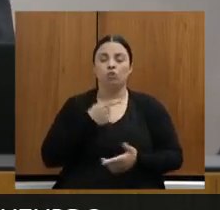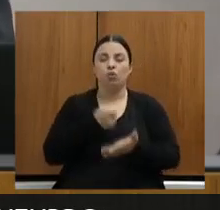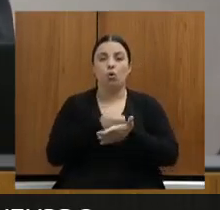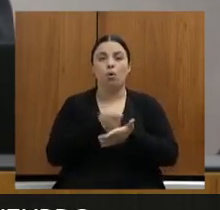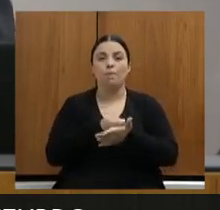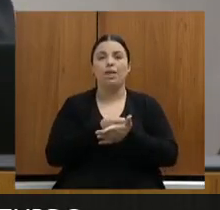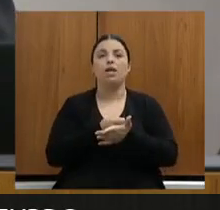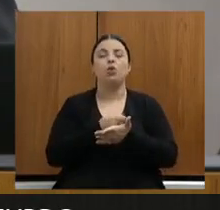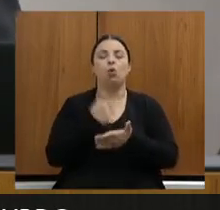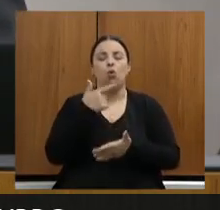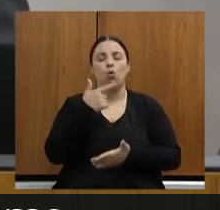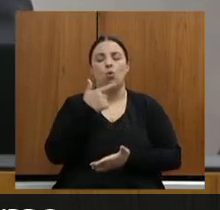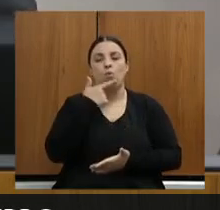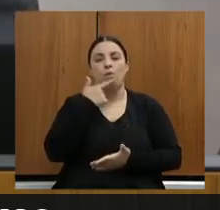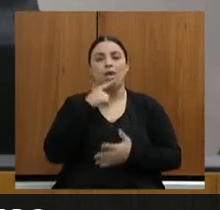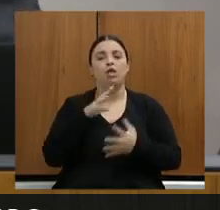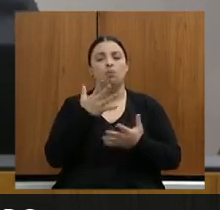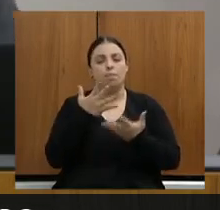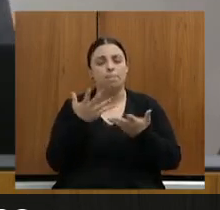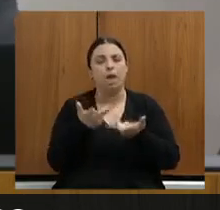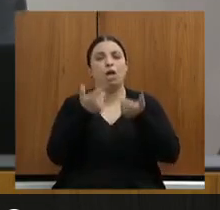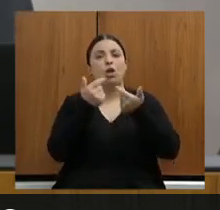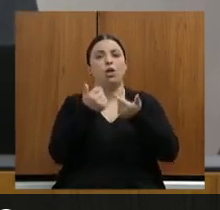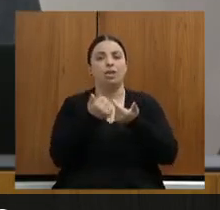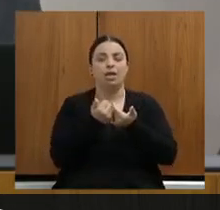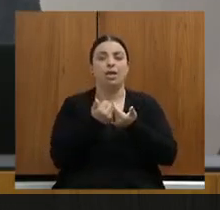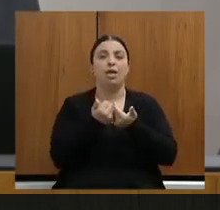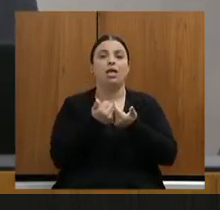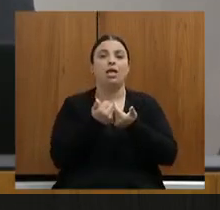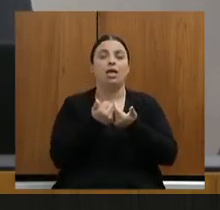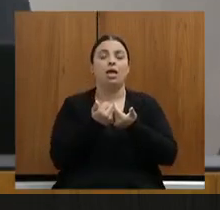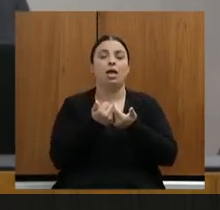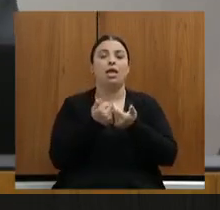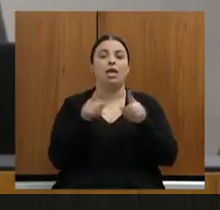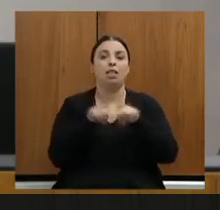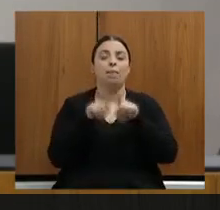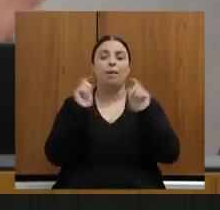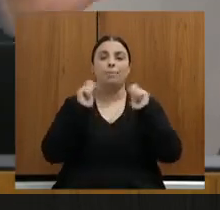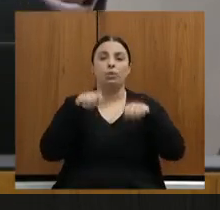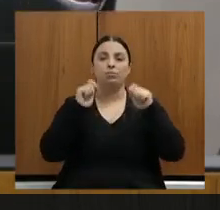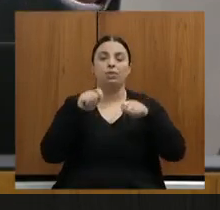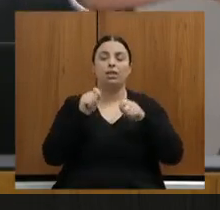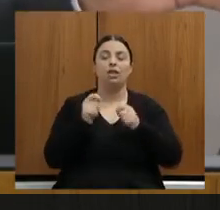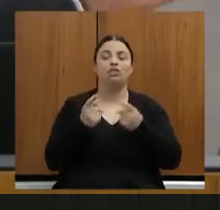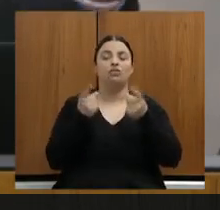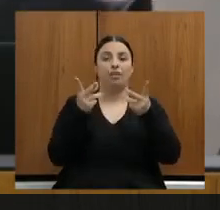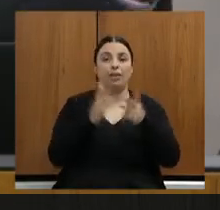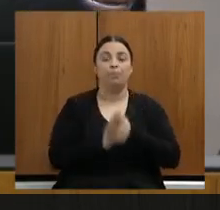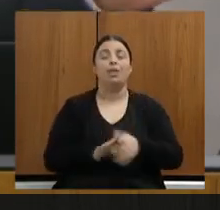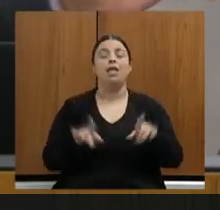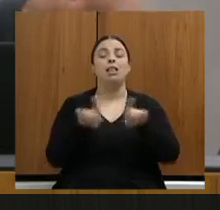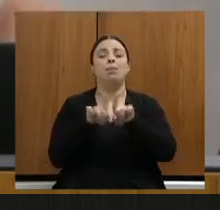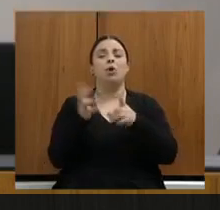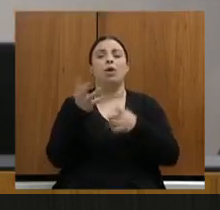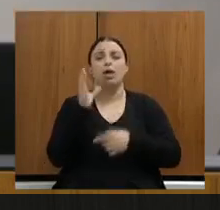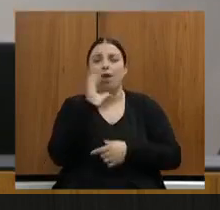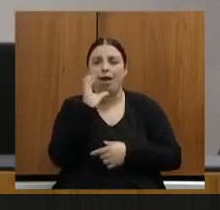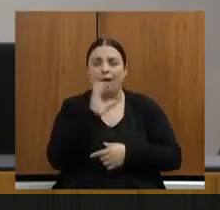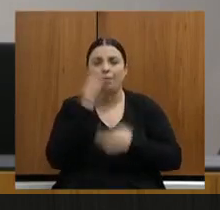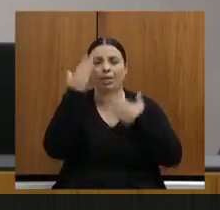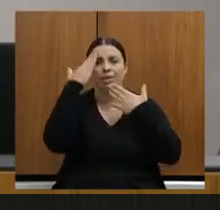que ele possa vender em todo estado eu quero aqui só um minutinho para agradecer Coronel Henrique Deputado Bartô